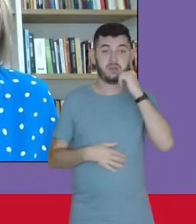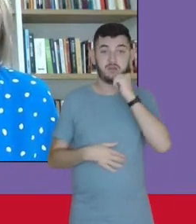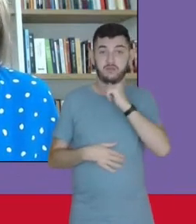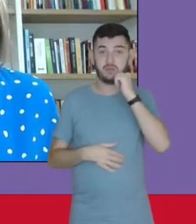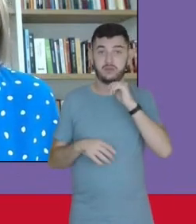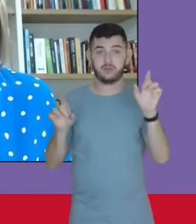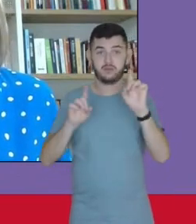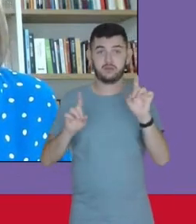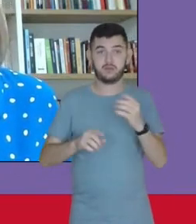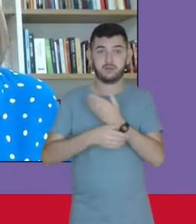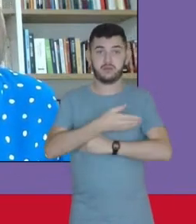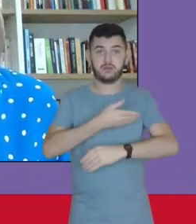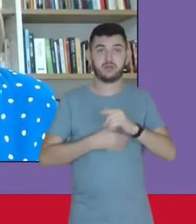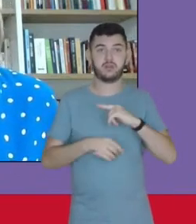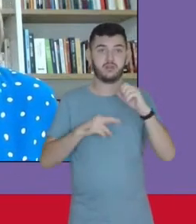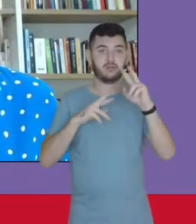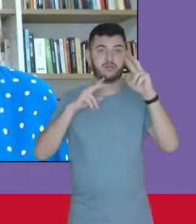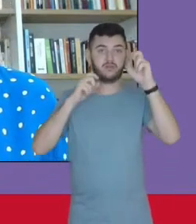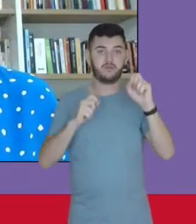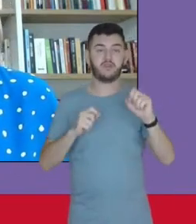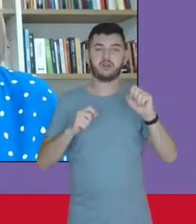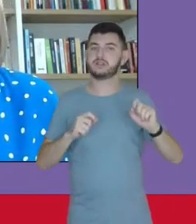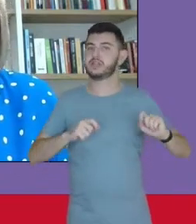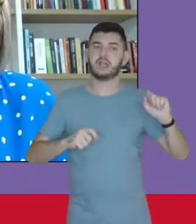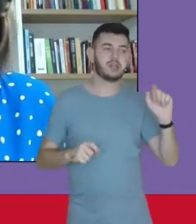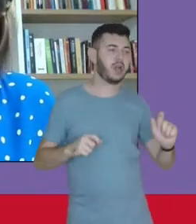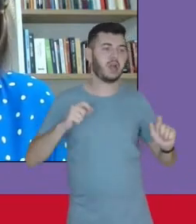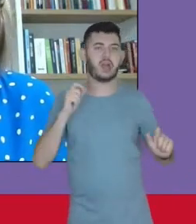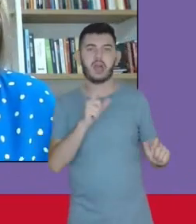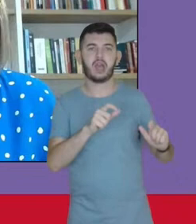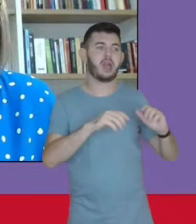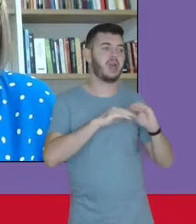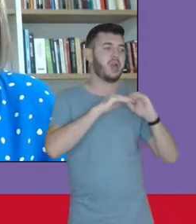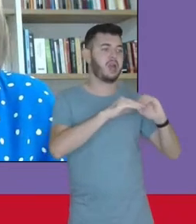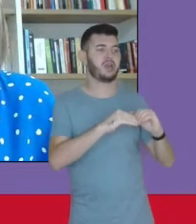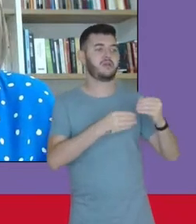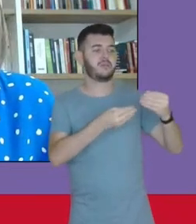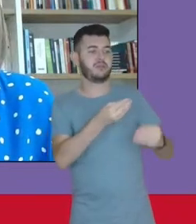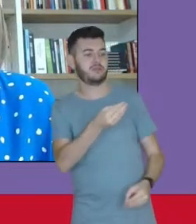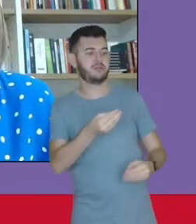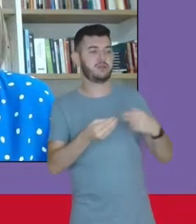considerando os fortes ataques a essa política no contexto atual brasileiro.